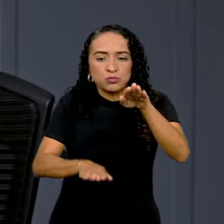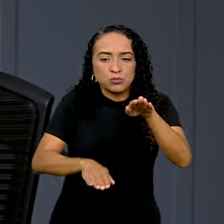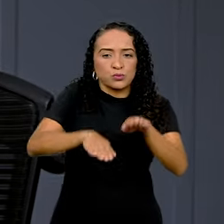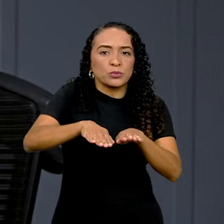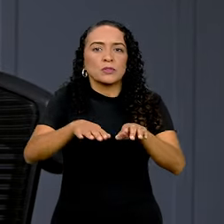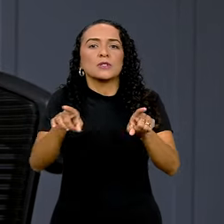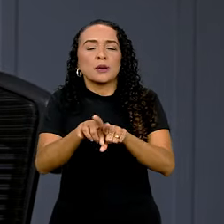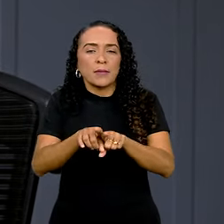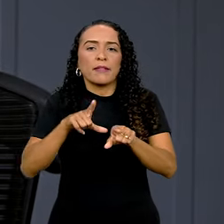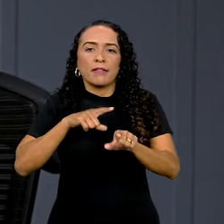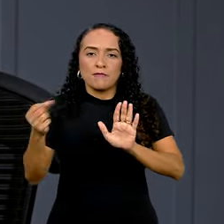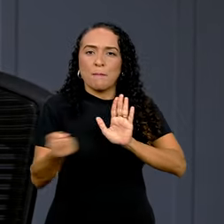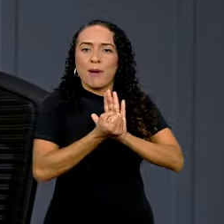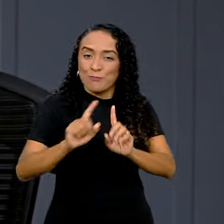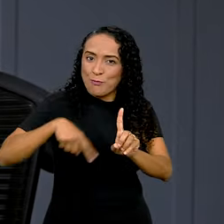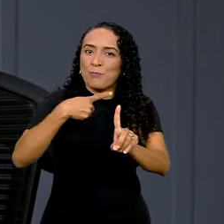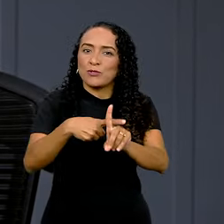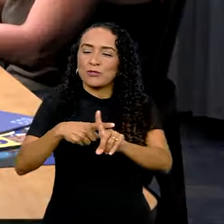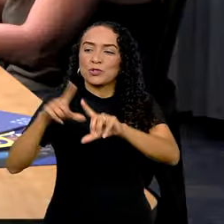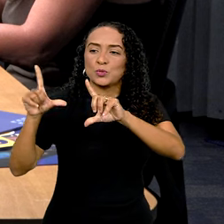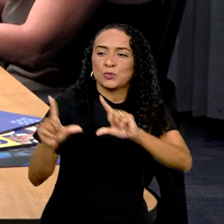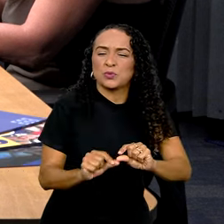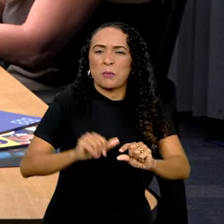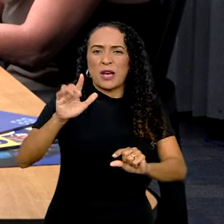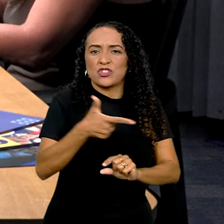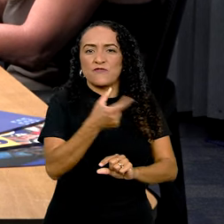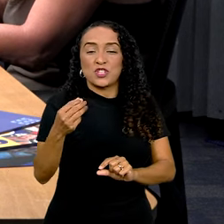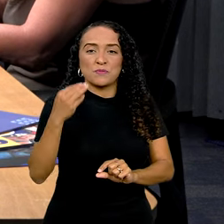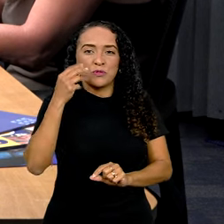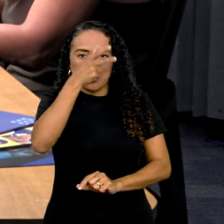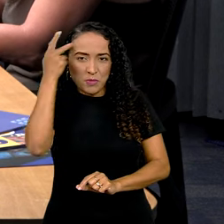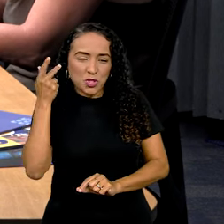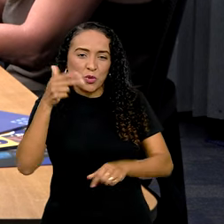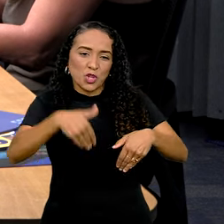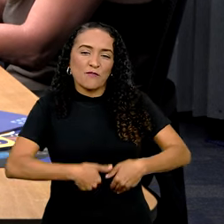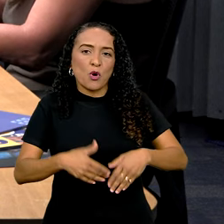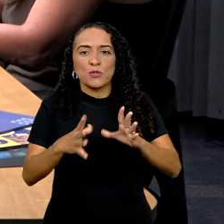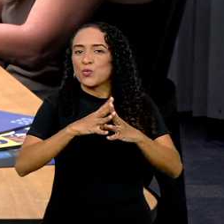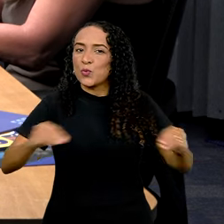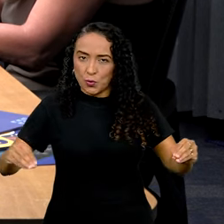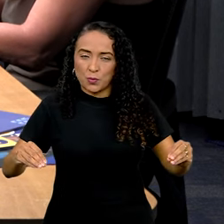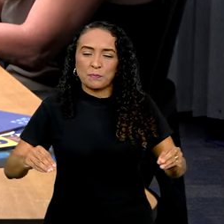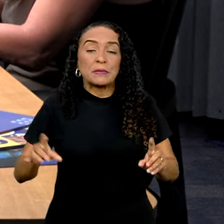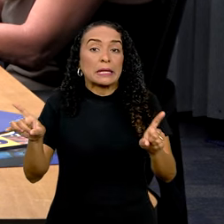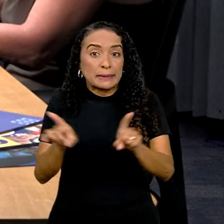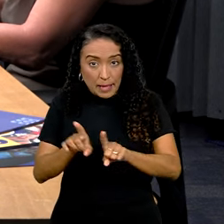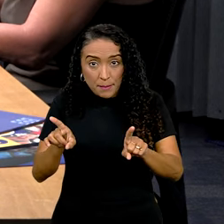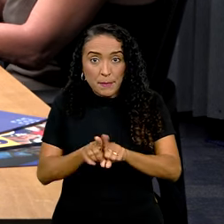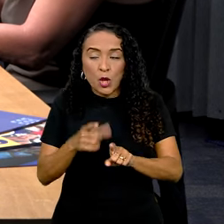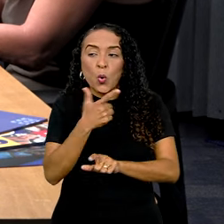desigualdades gerou um impacto muito positivo de redução de mais de 20 milhões de pessoas que saíram da Fome além